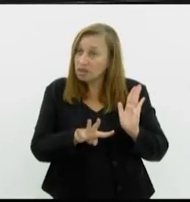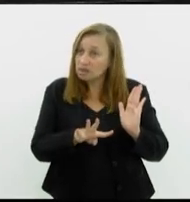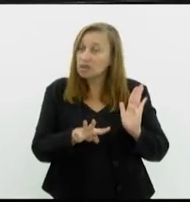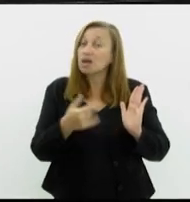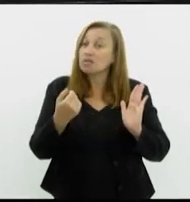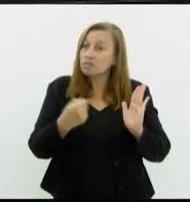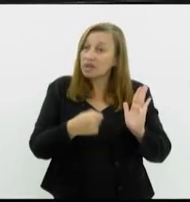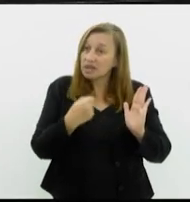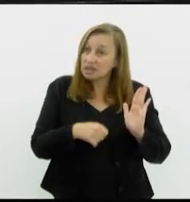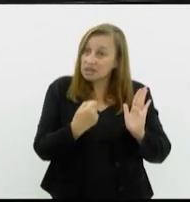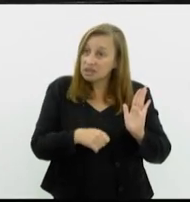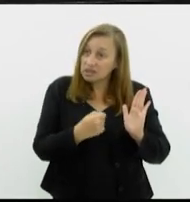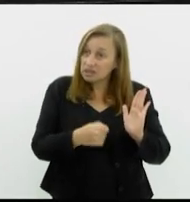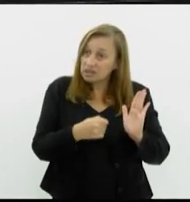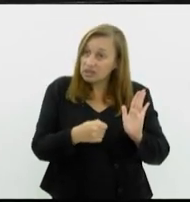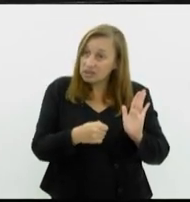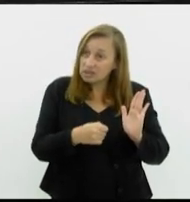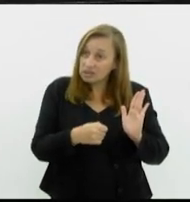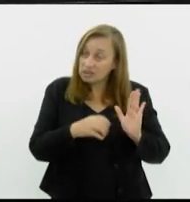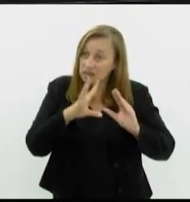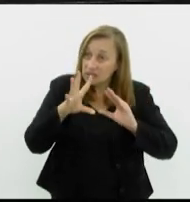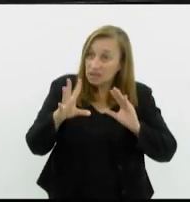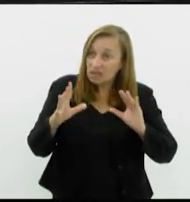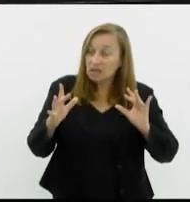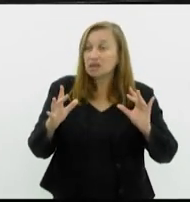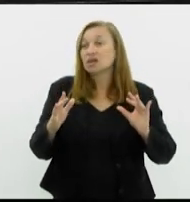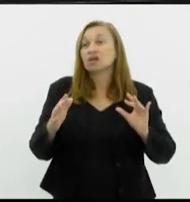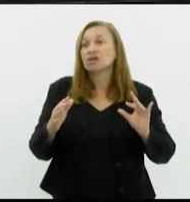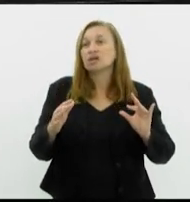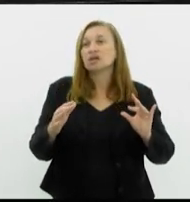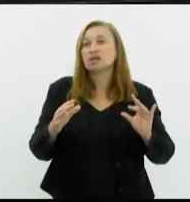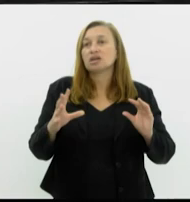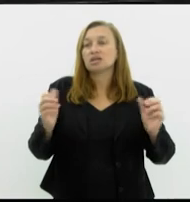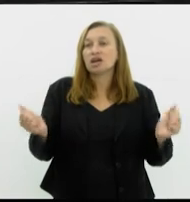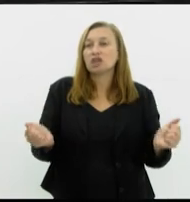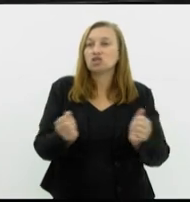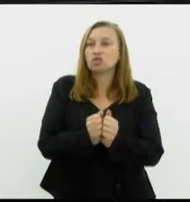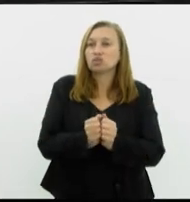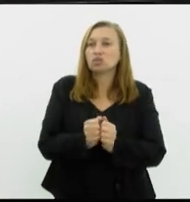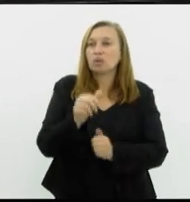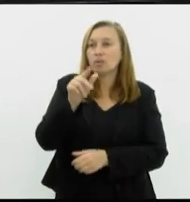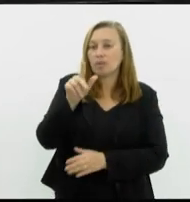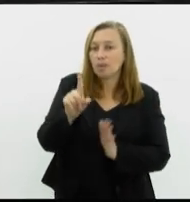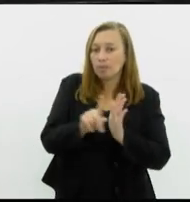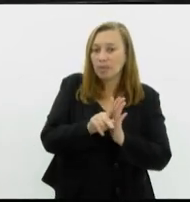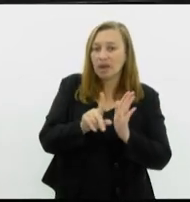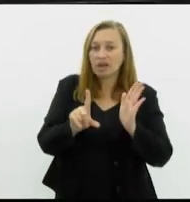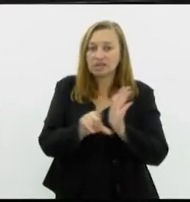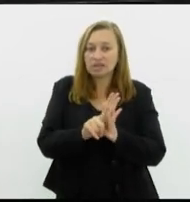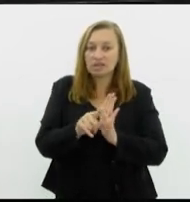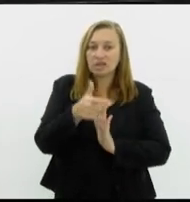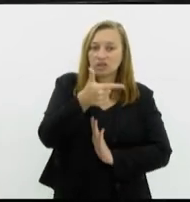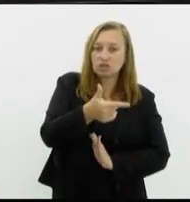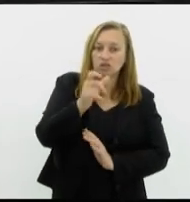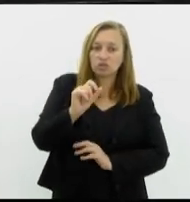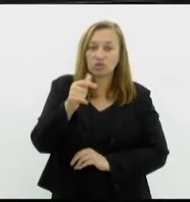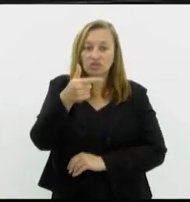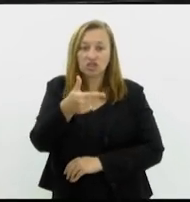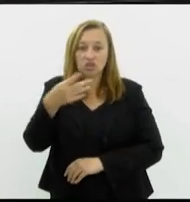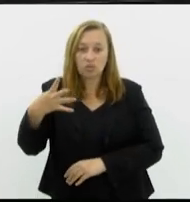tem que guardar consonância com o PLC 27 de